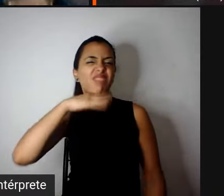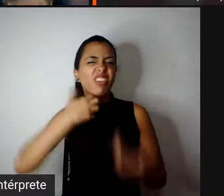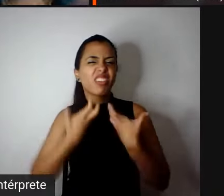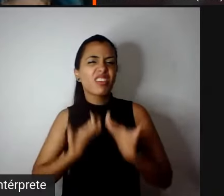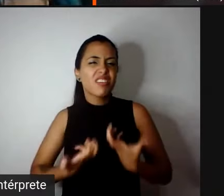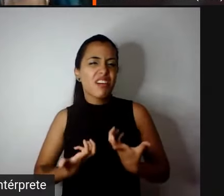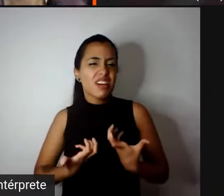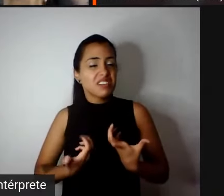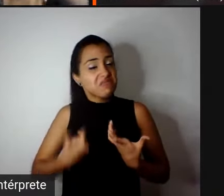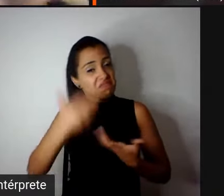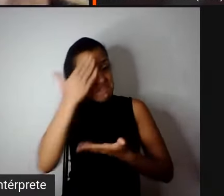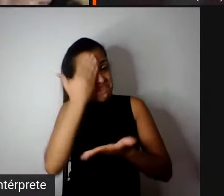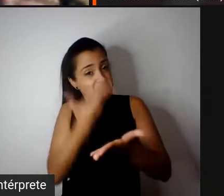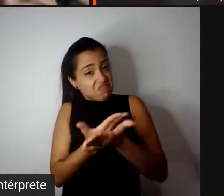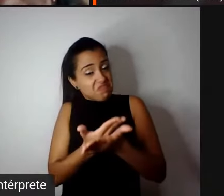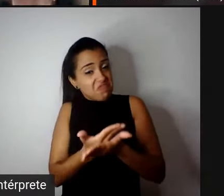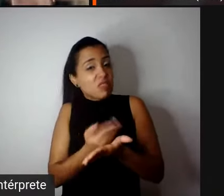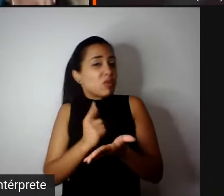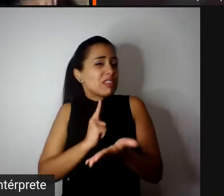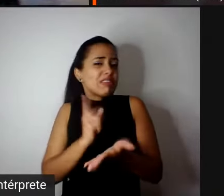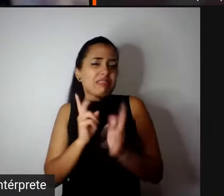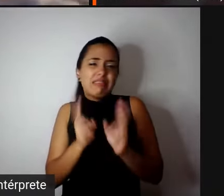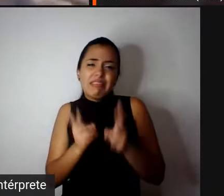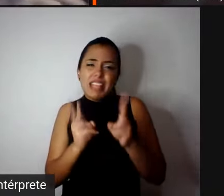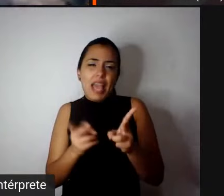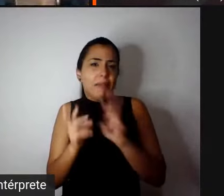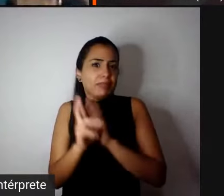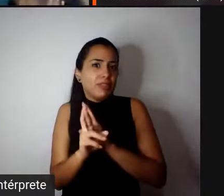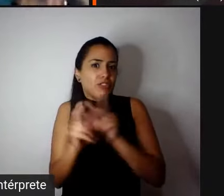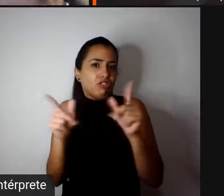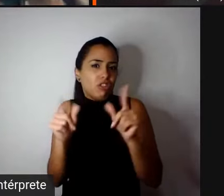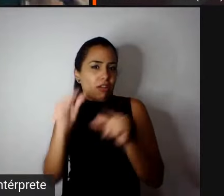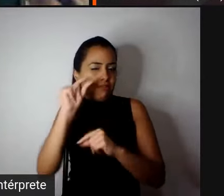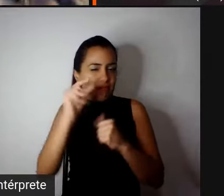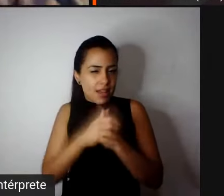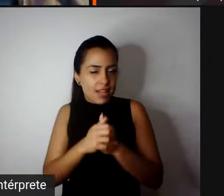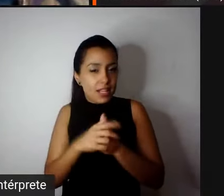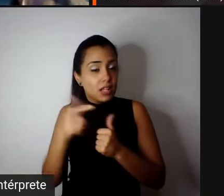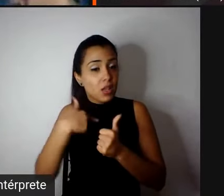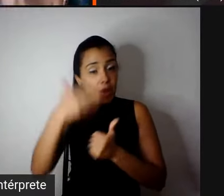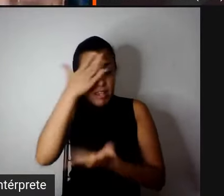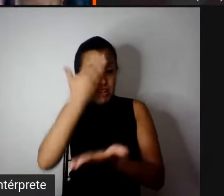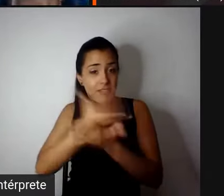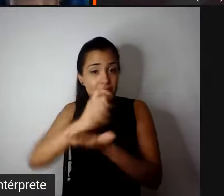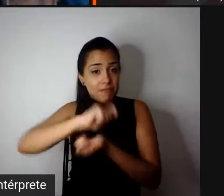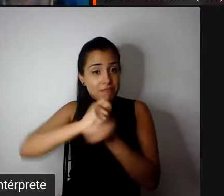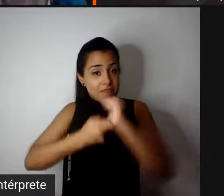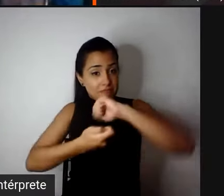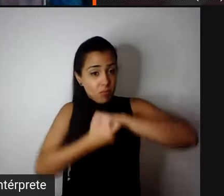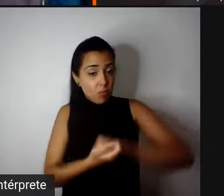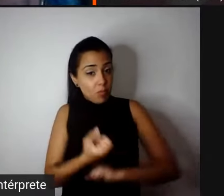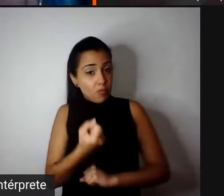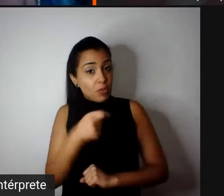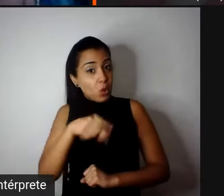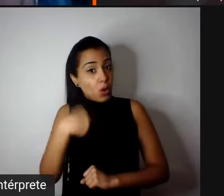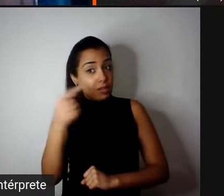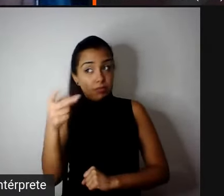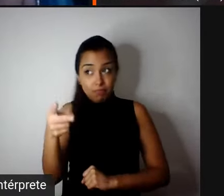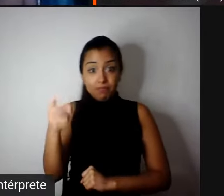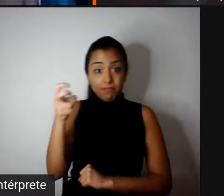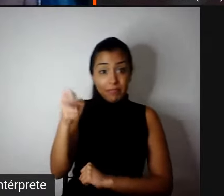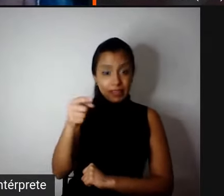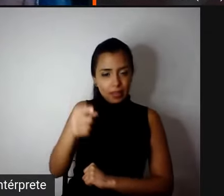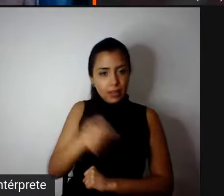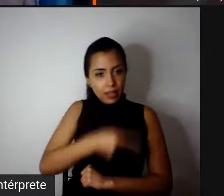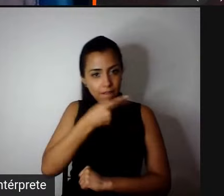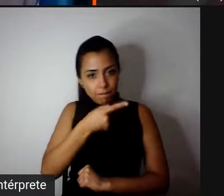não? Tem que ser uma coisa mais. Mas eu acho que os desdobramentos, uma dessas que vocês mencionaram, que